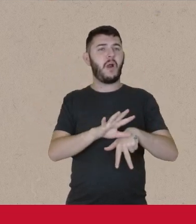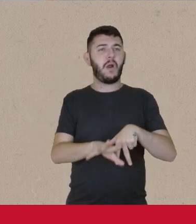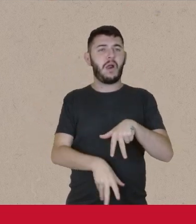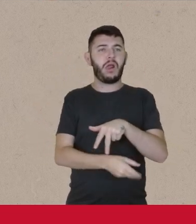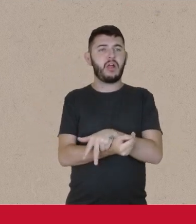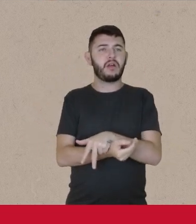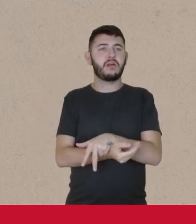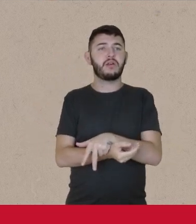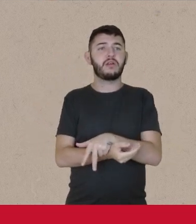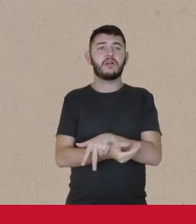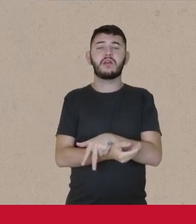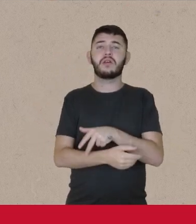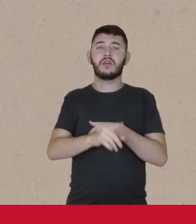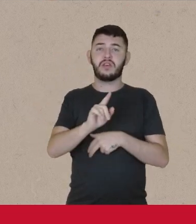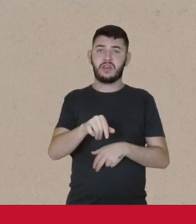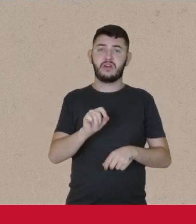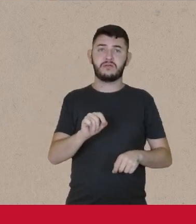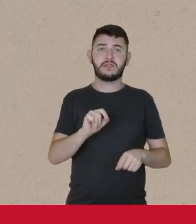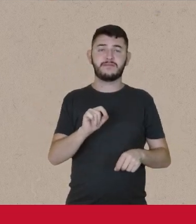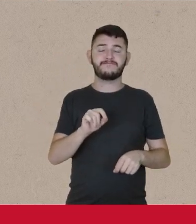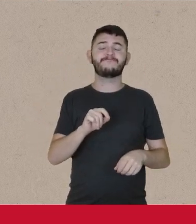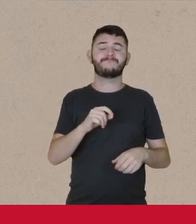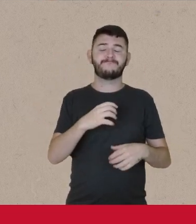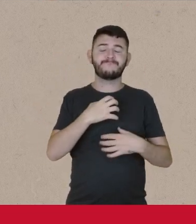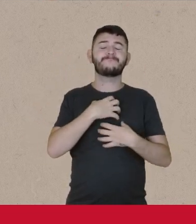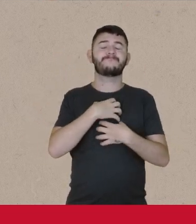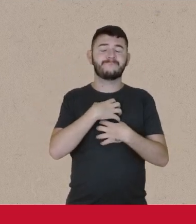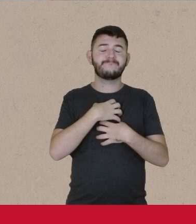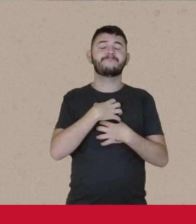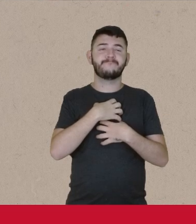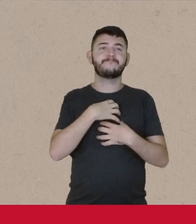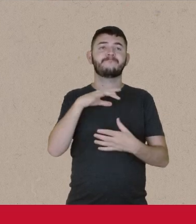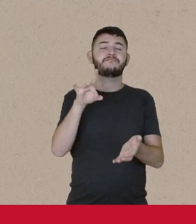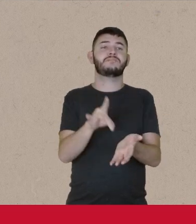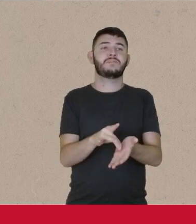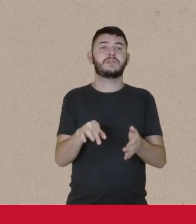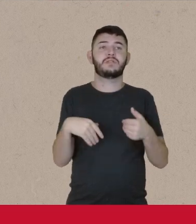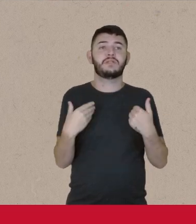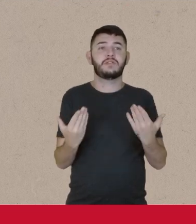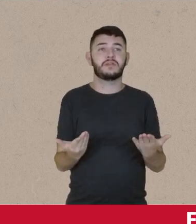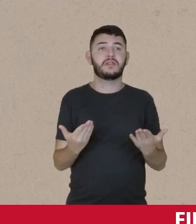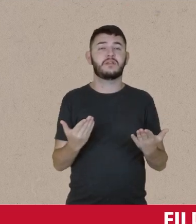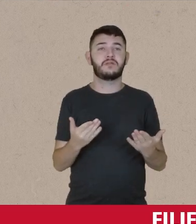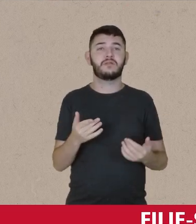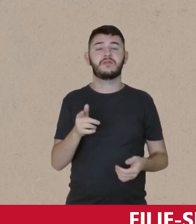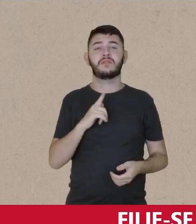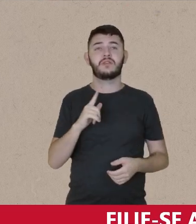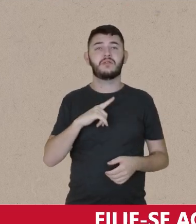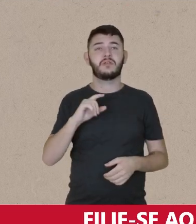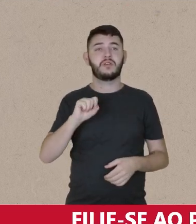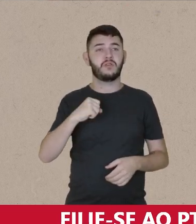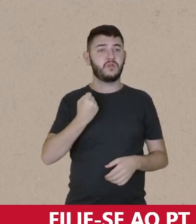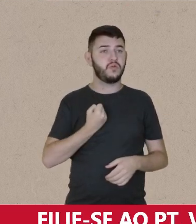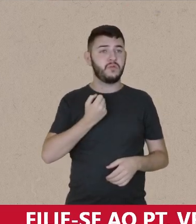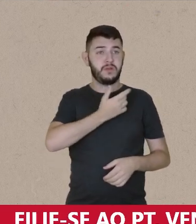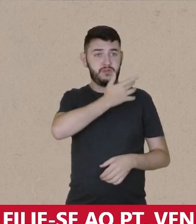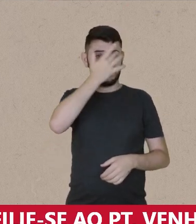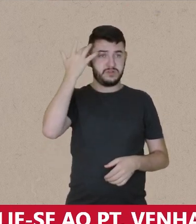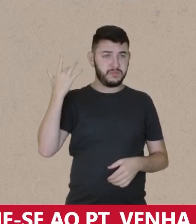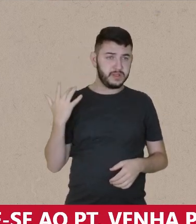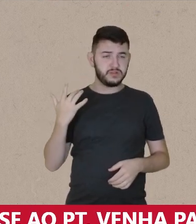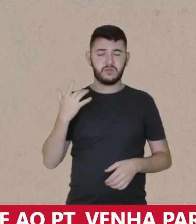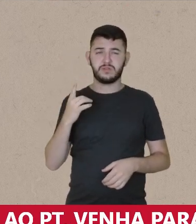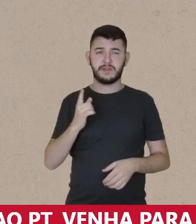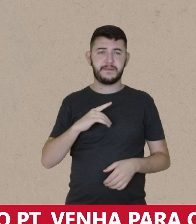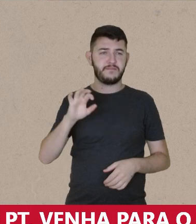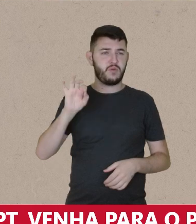bate fundo mesmo, né? Então, agora, por exemplo, um grande número de pessoas